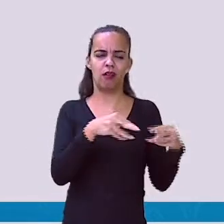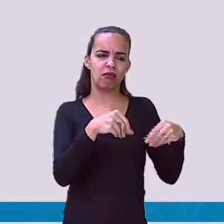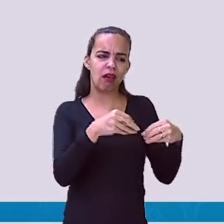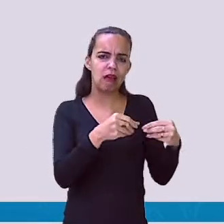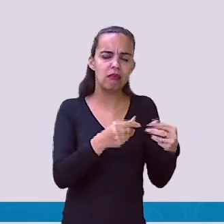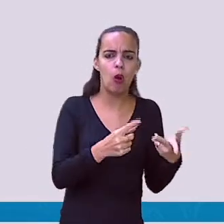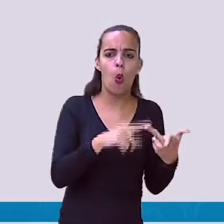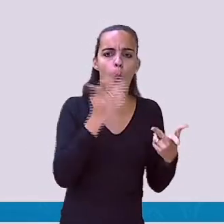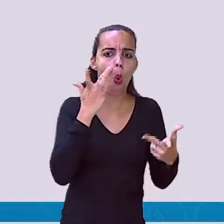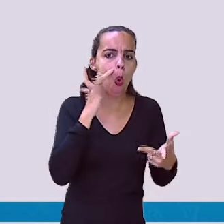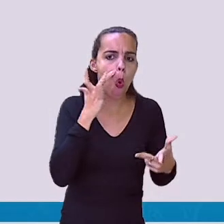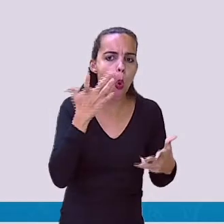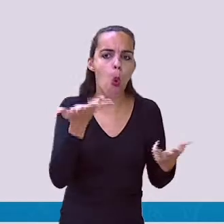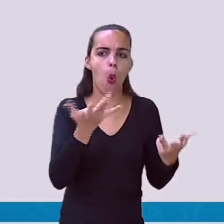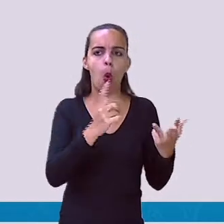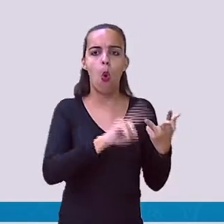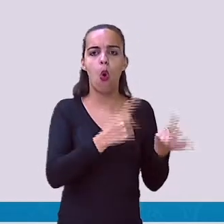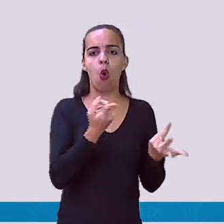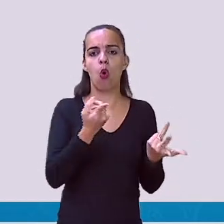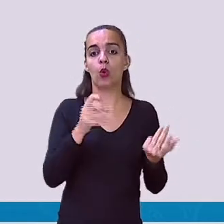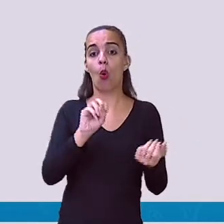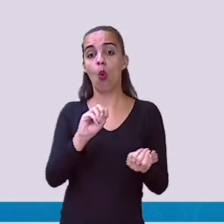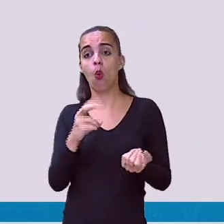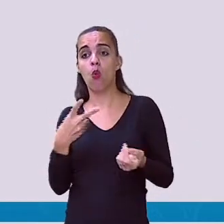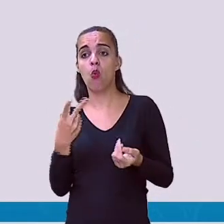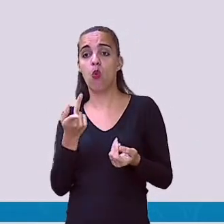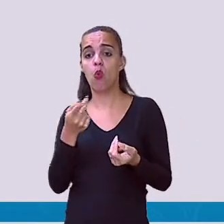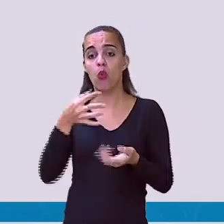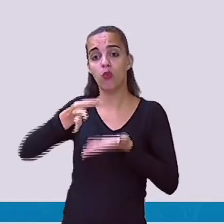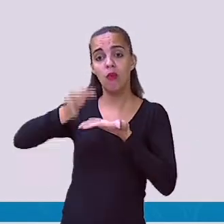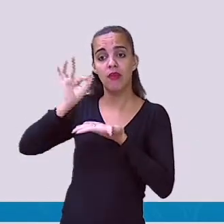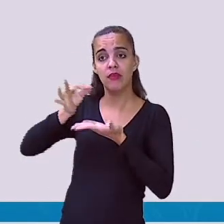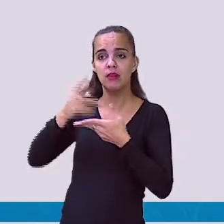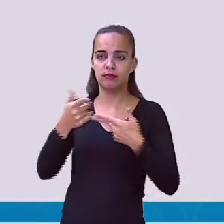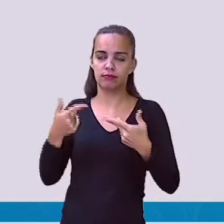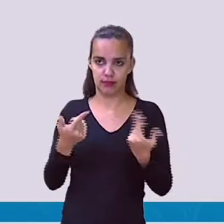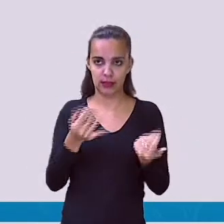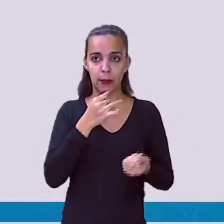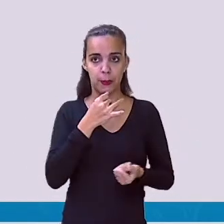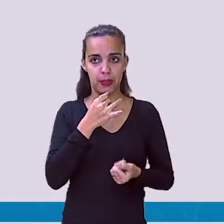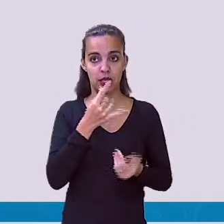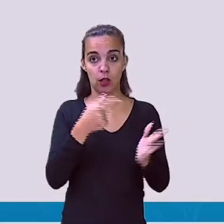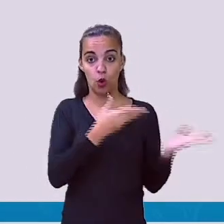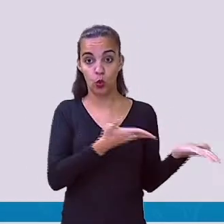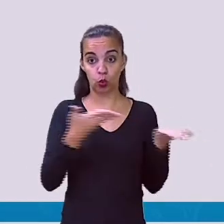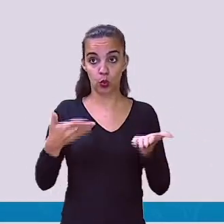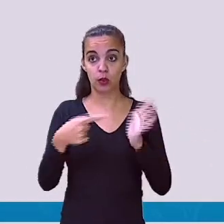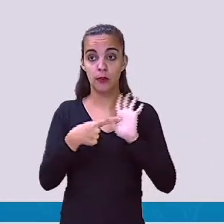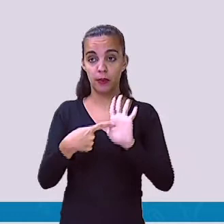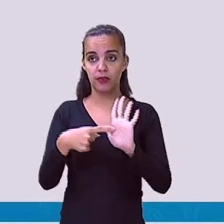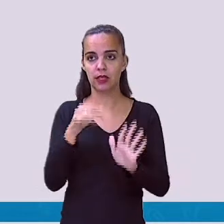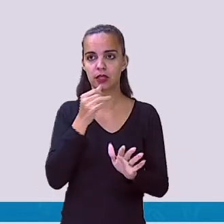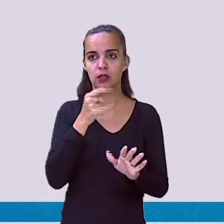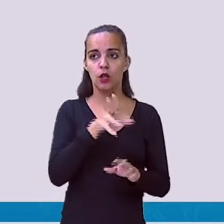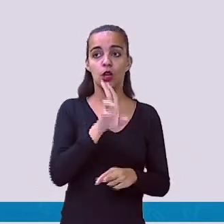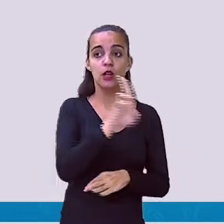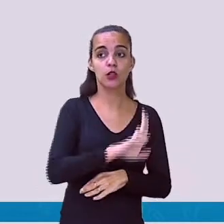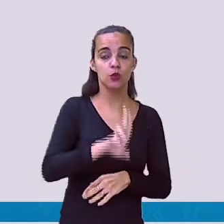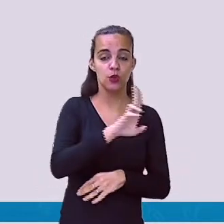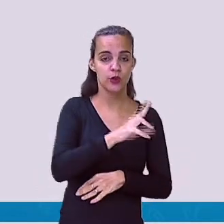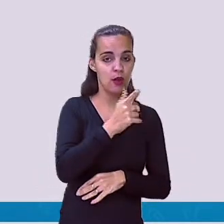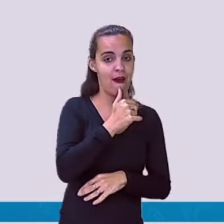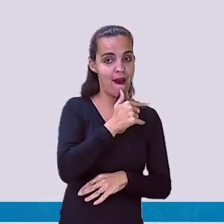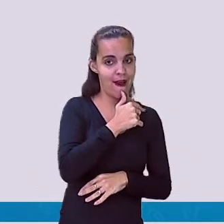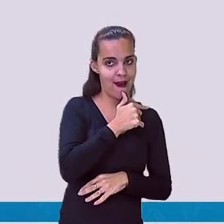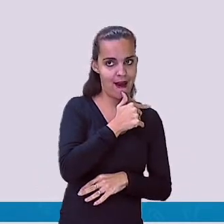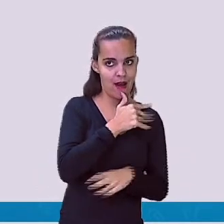terra, das rochas, do material onde o ouro estava. Então, o que ele faz? Ele